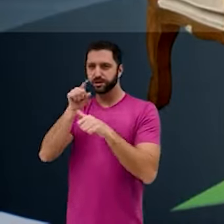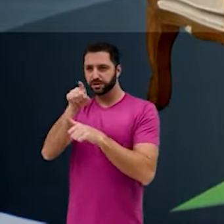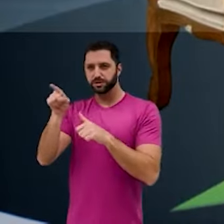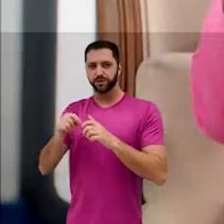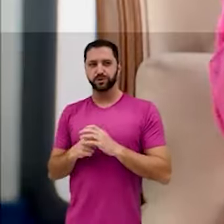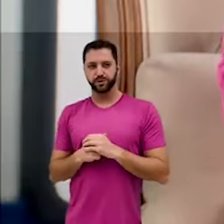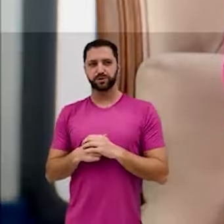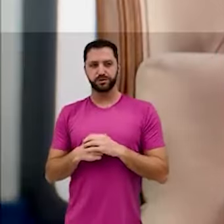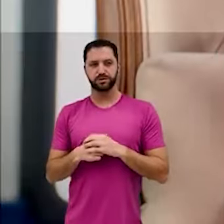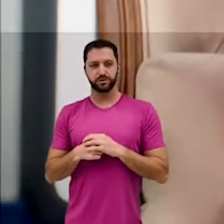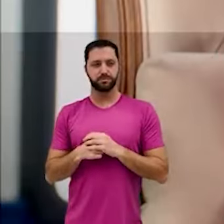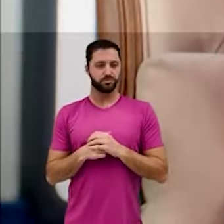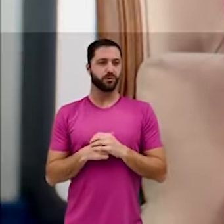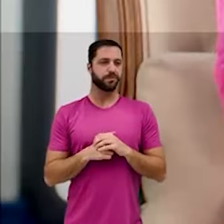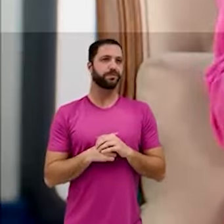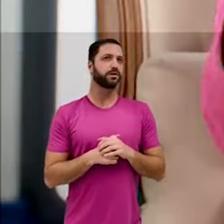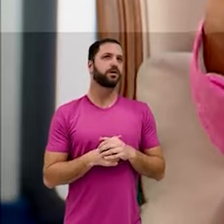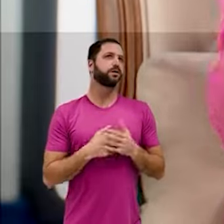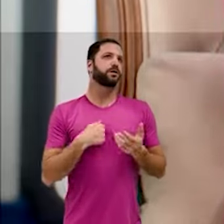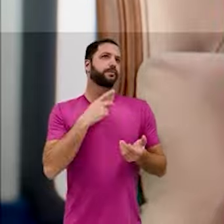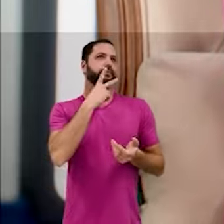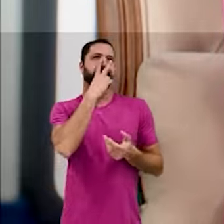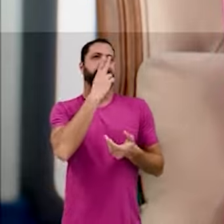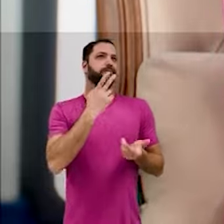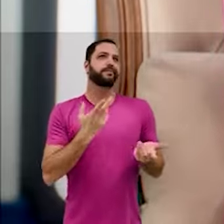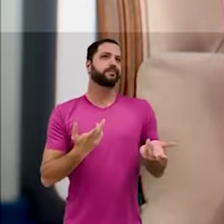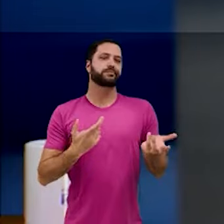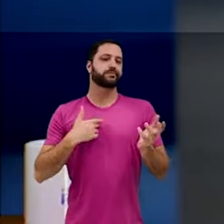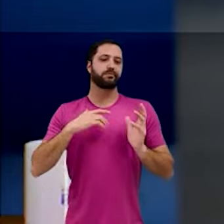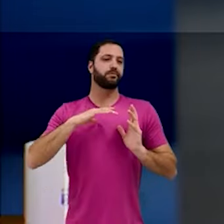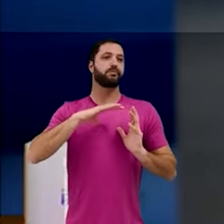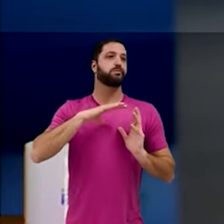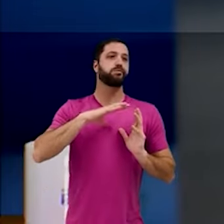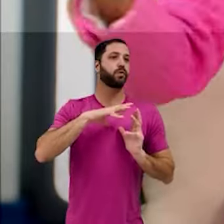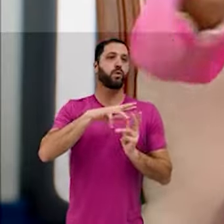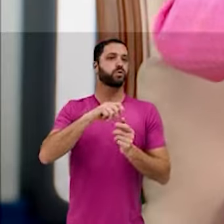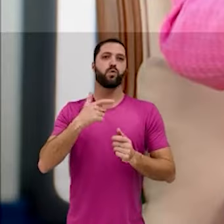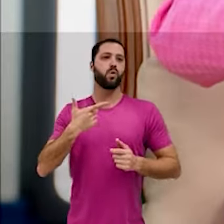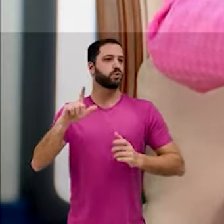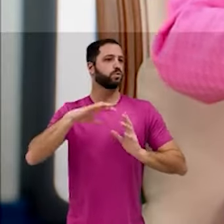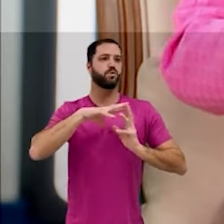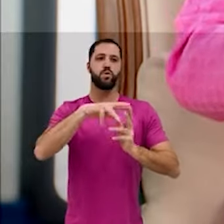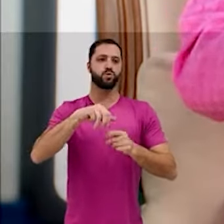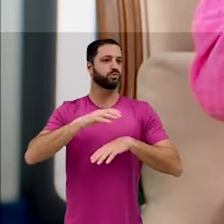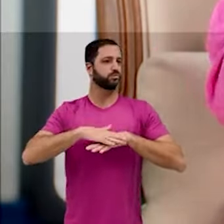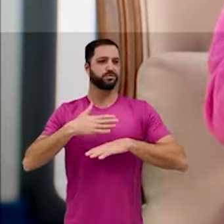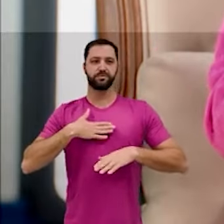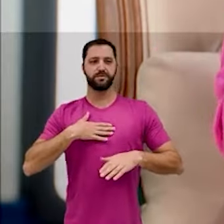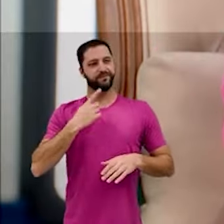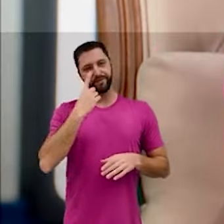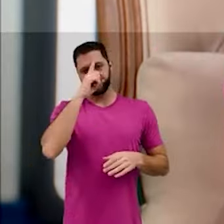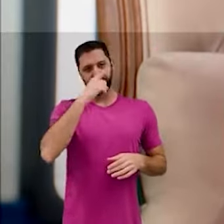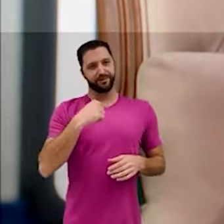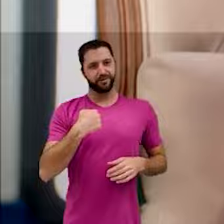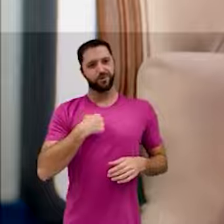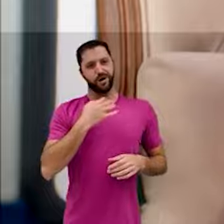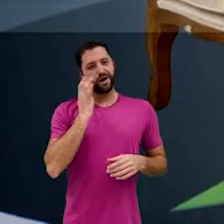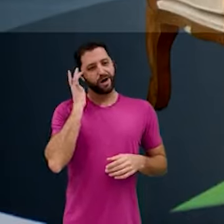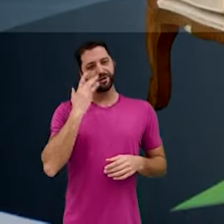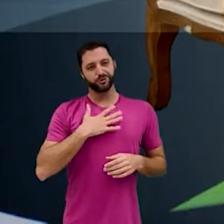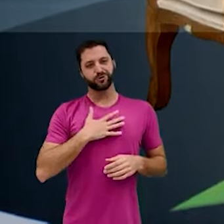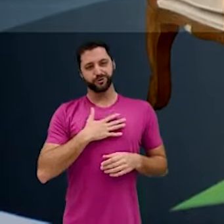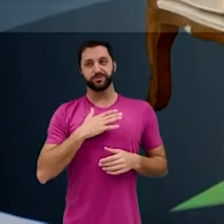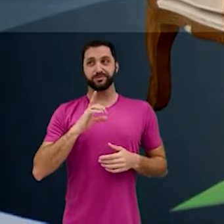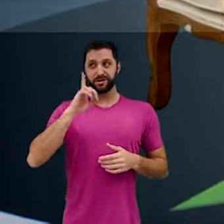dessa forma, com a minha filosofia. É como se eu tivesse criado um mundo dentro do mundo habitual que a gente já tem. Eu acho